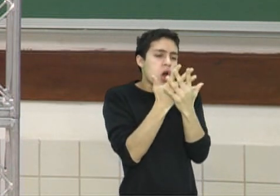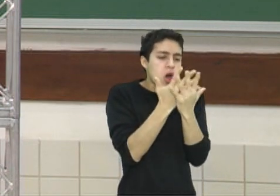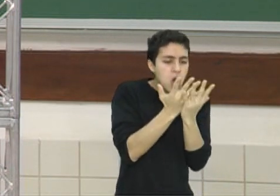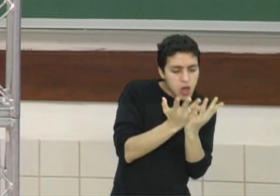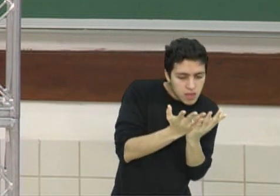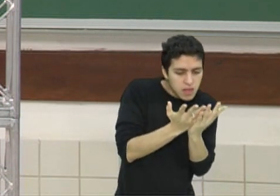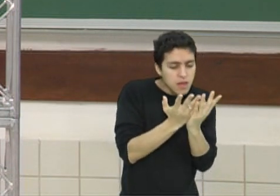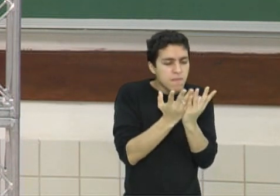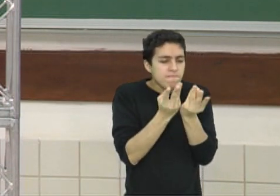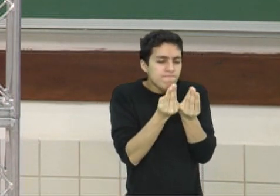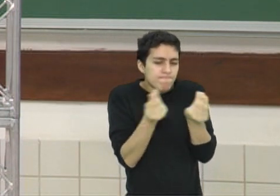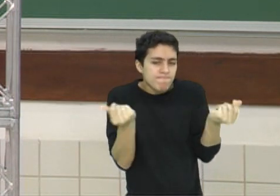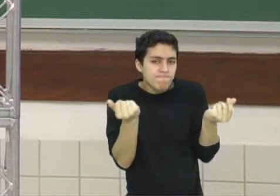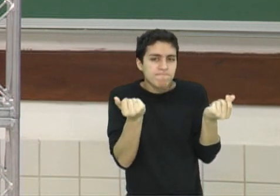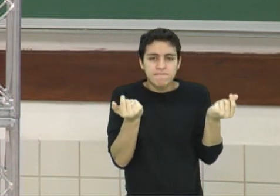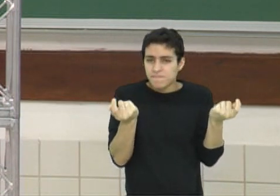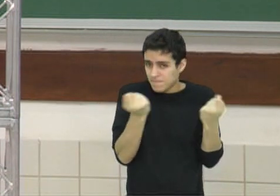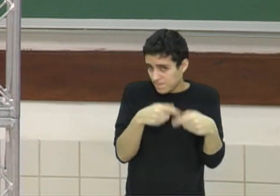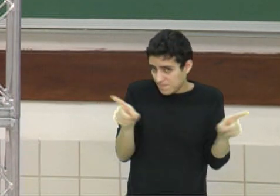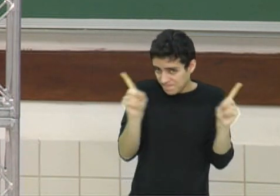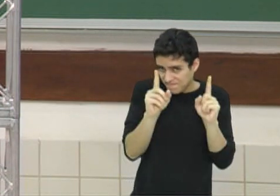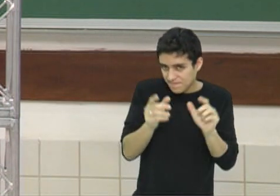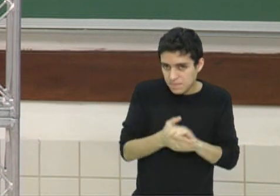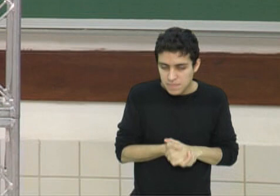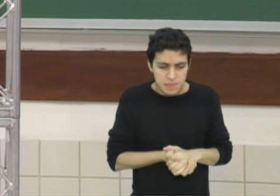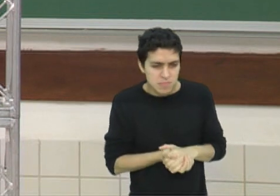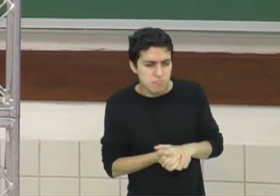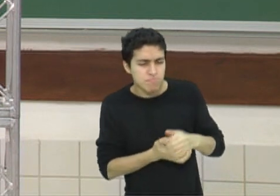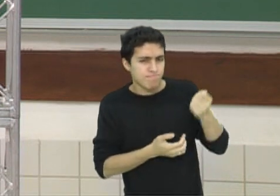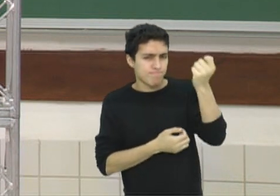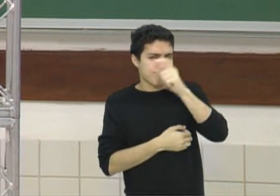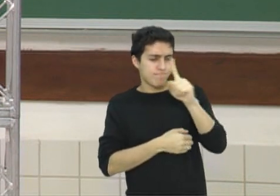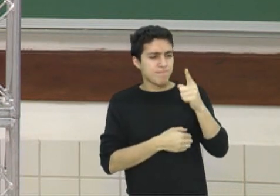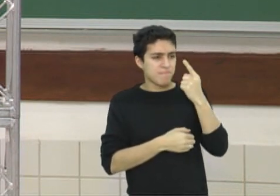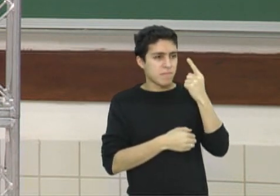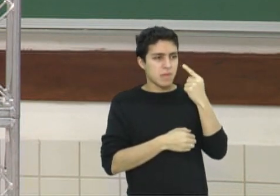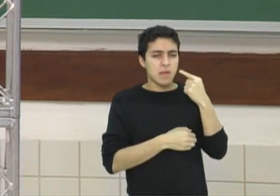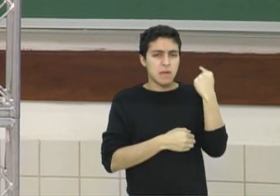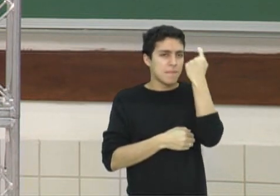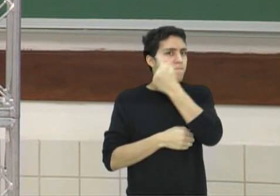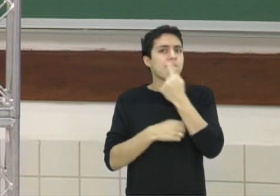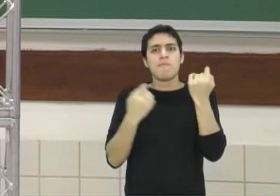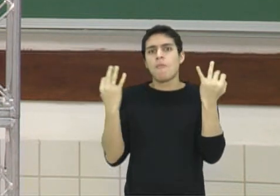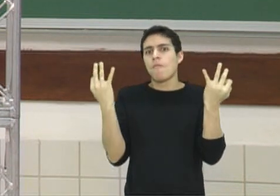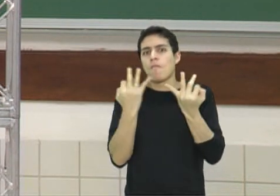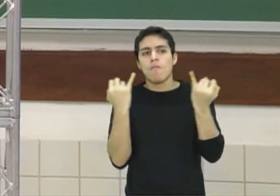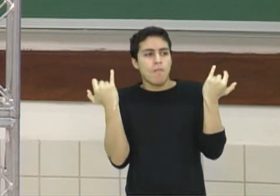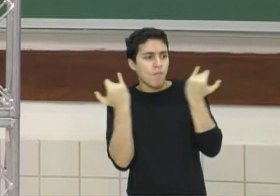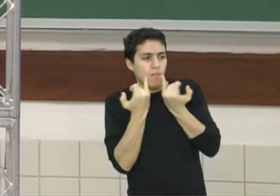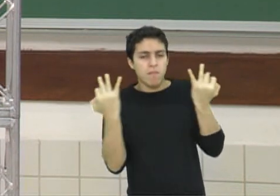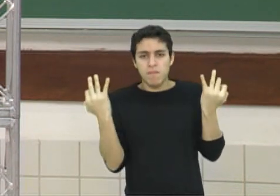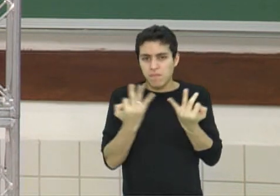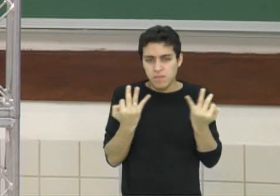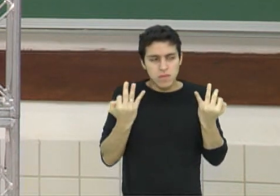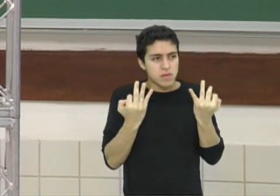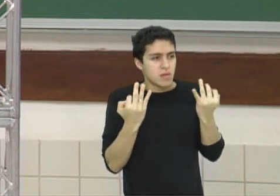ficar tudo muito lisinho, muito regular. Eu não precisava mais fazer uma estrutura óssea perfeita. Eu não precisava mais fazer uma proporção perfeita na altura de